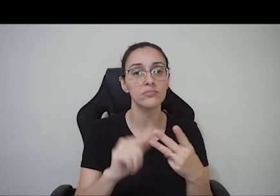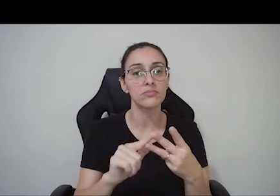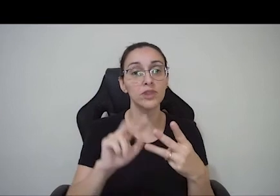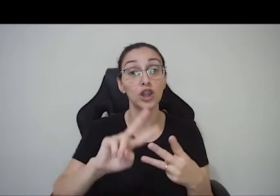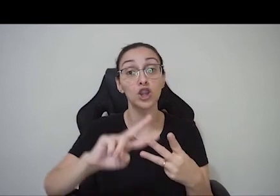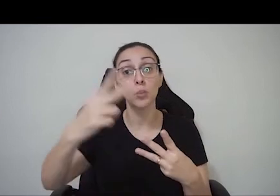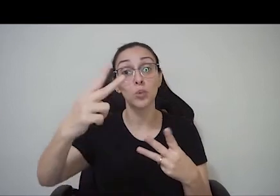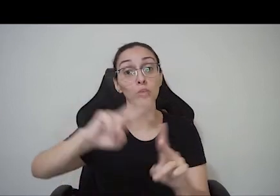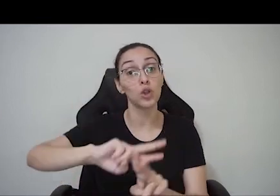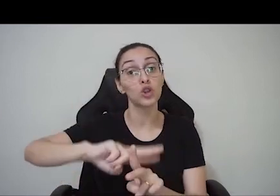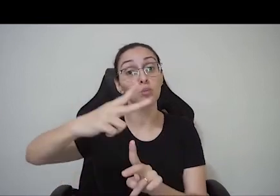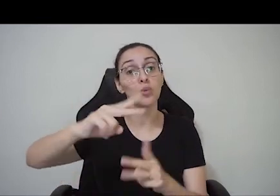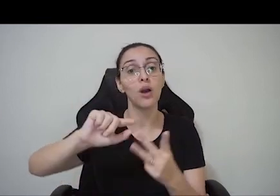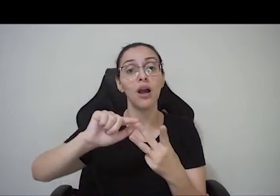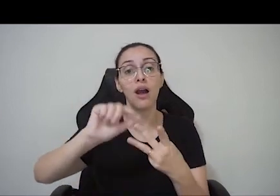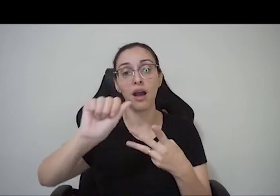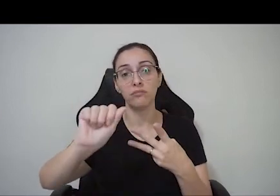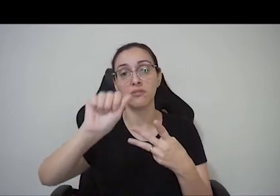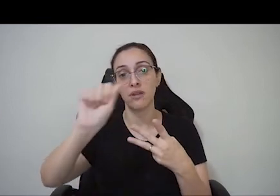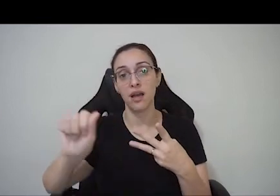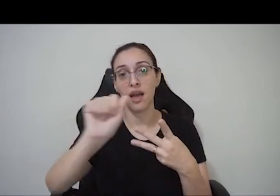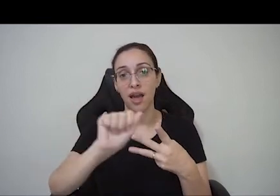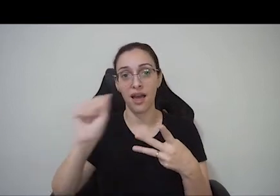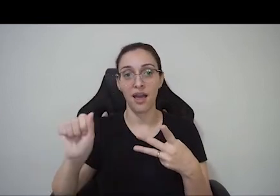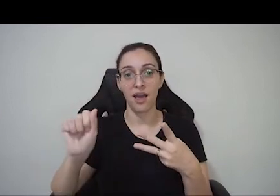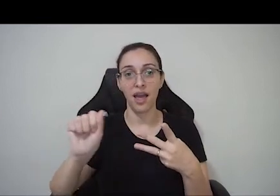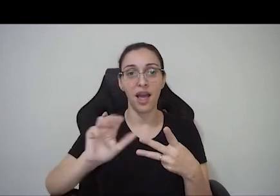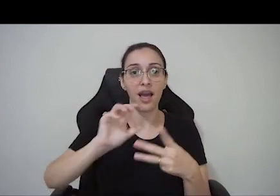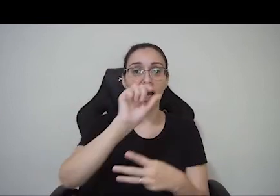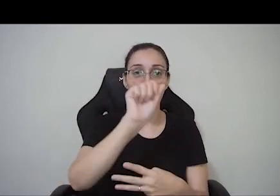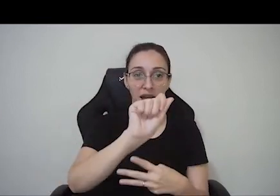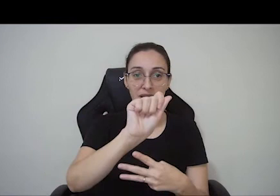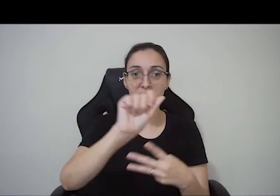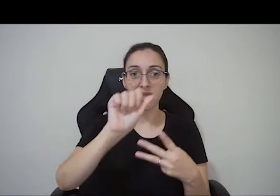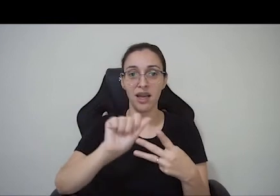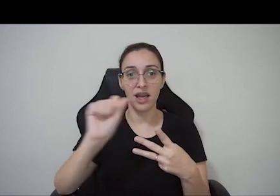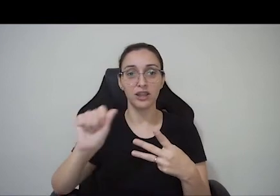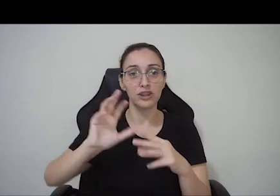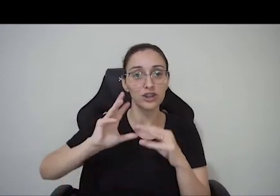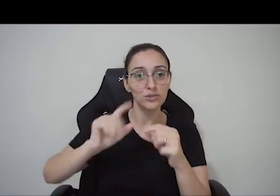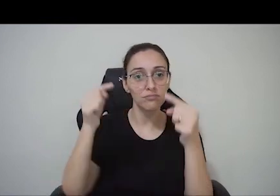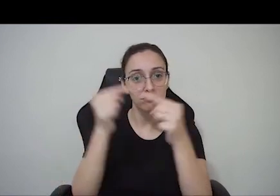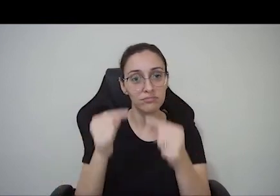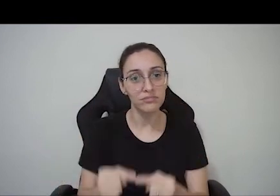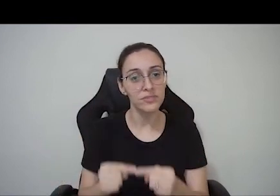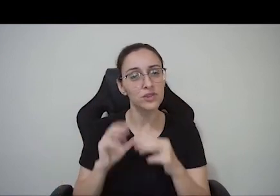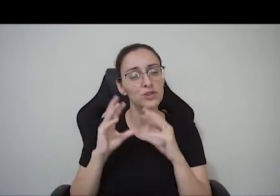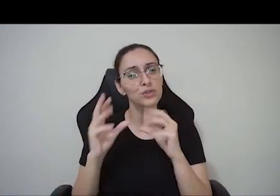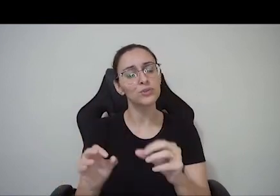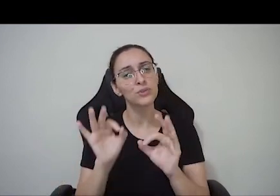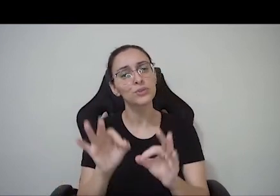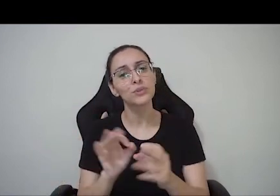AA precisa estar em conformidade com o A e todos os critérios do AA. Estar em conformidade com todos os critérios